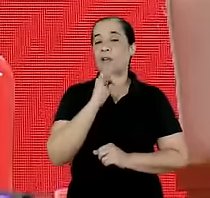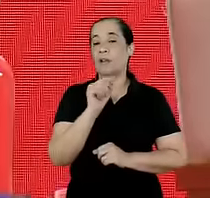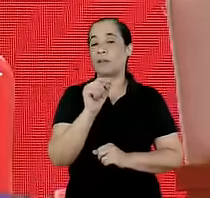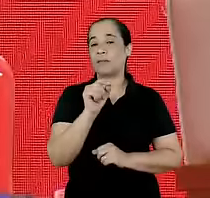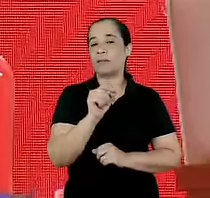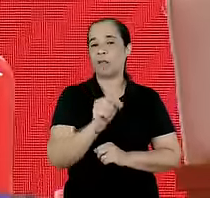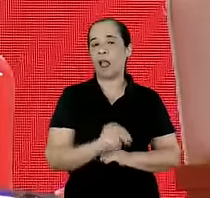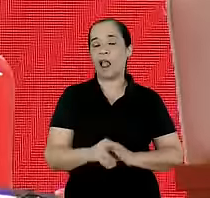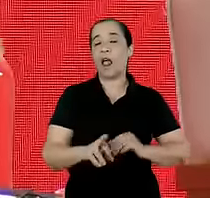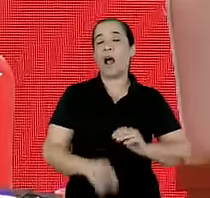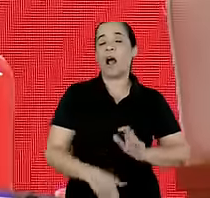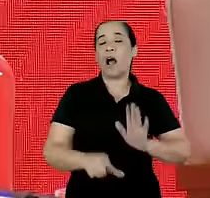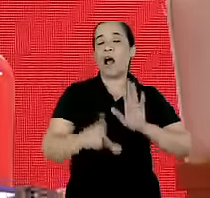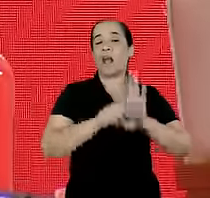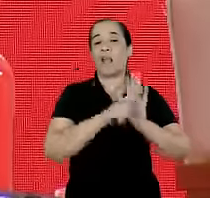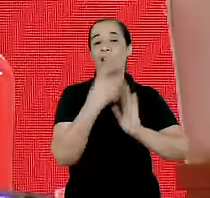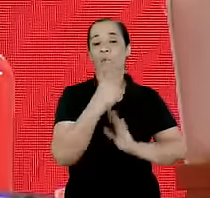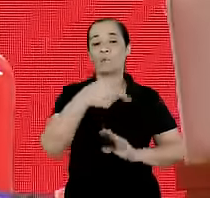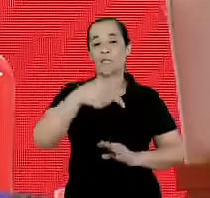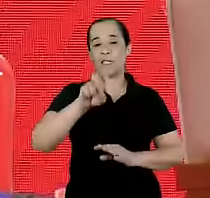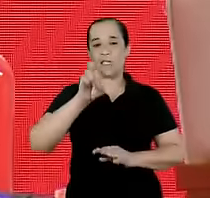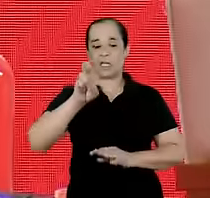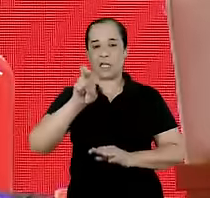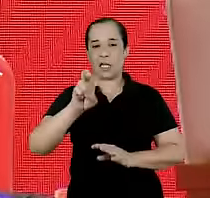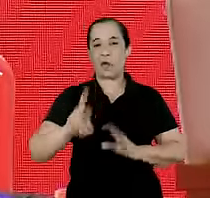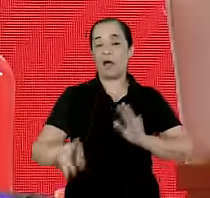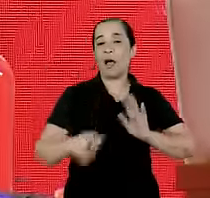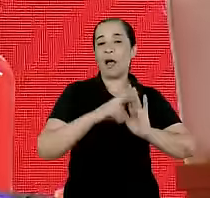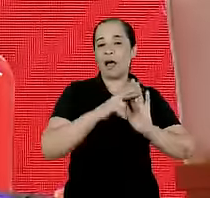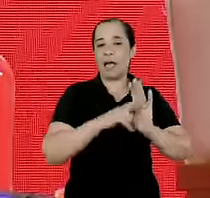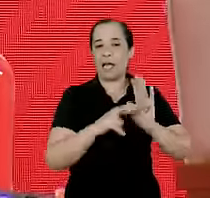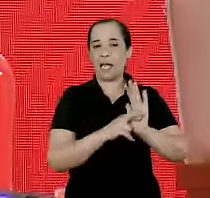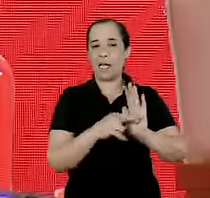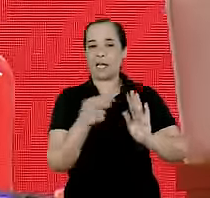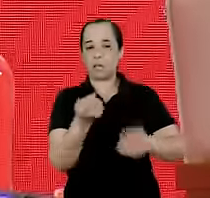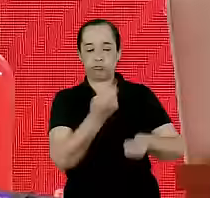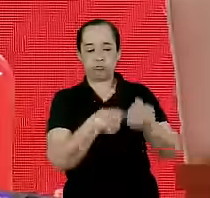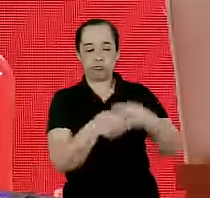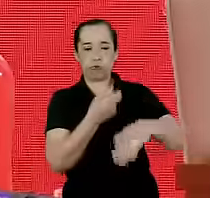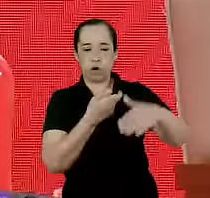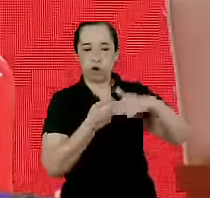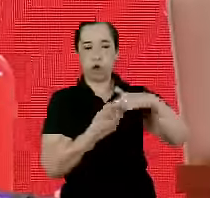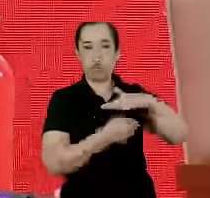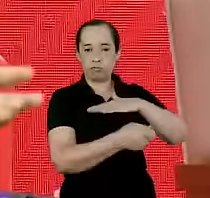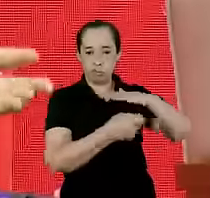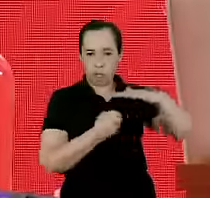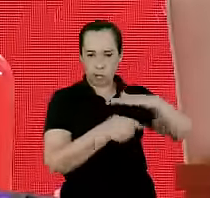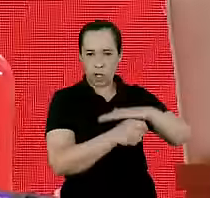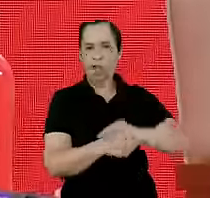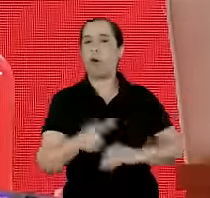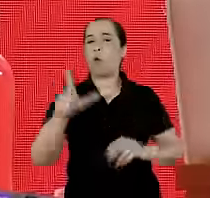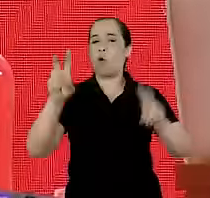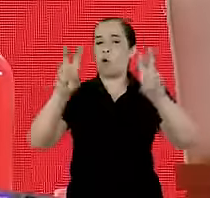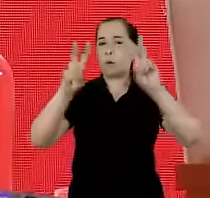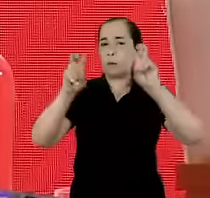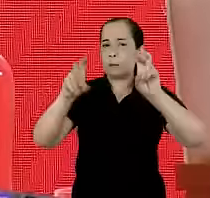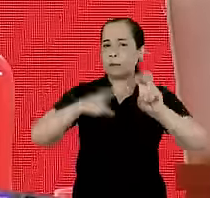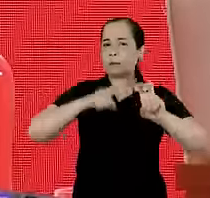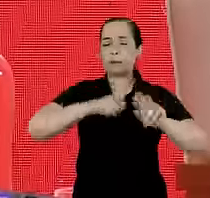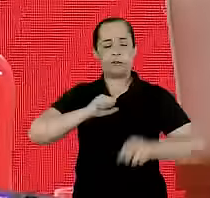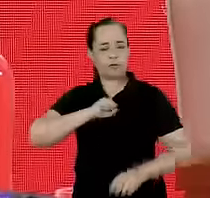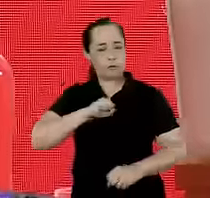1 75 que é o novo marco regulatório dos de investimento é um tema que foi objeto de muita dedicação da